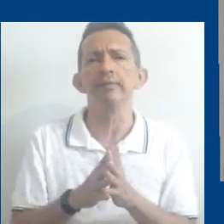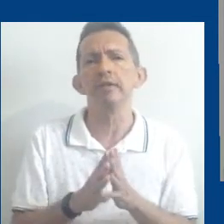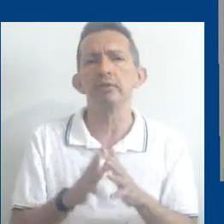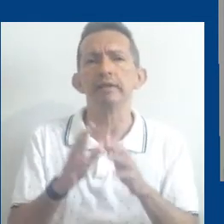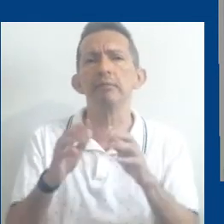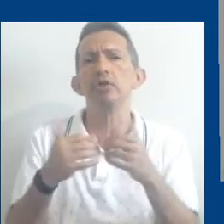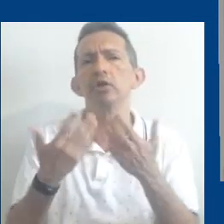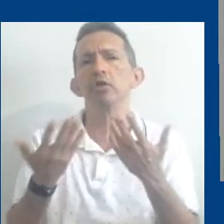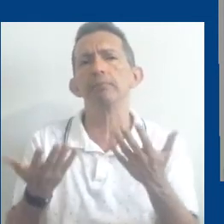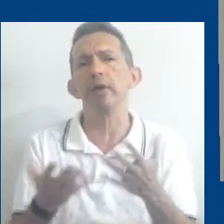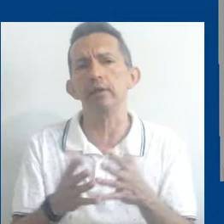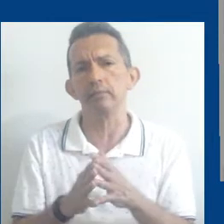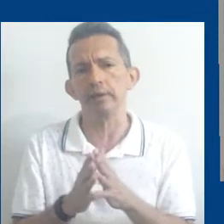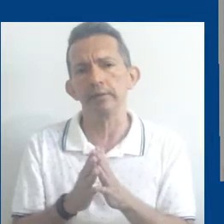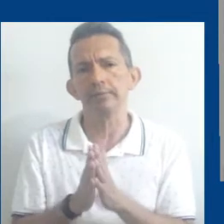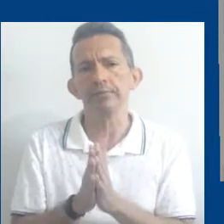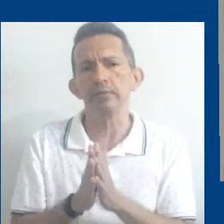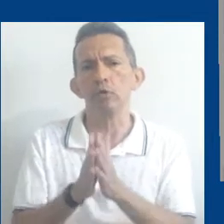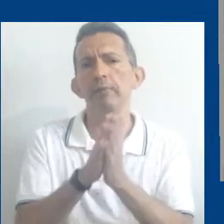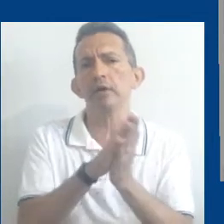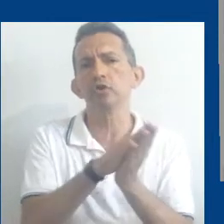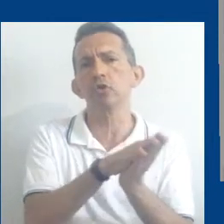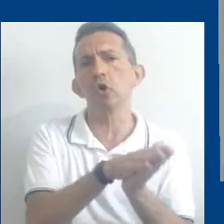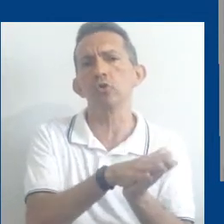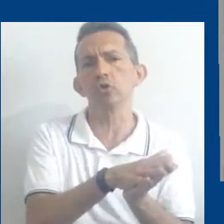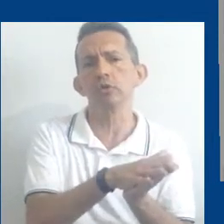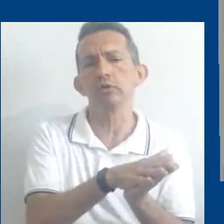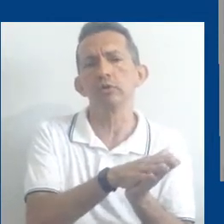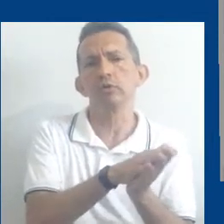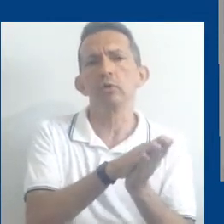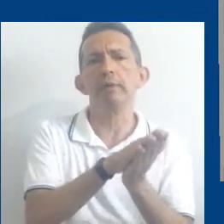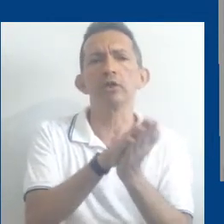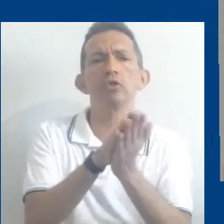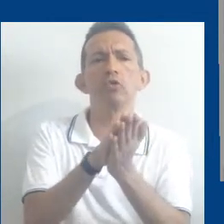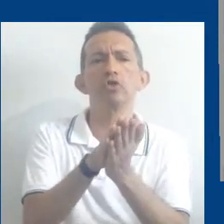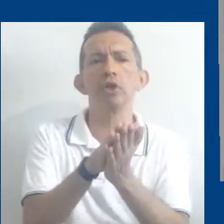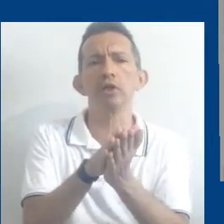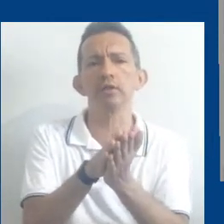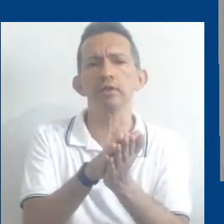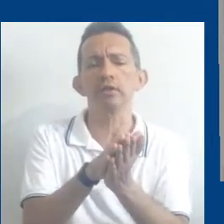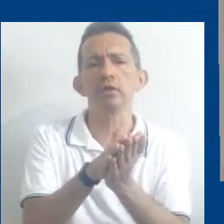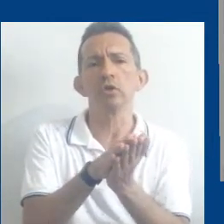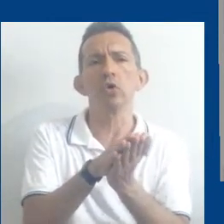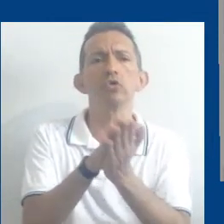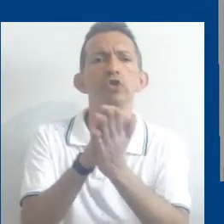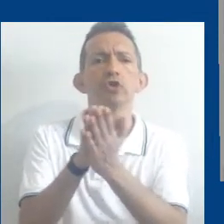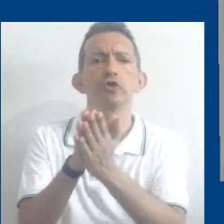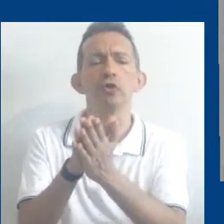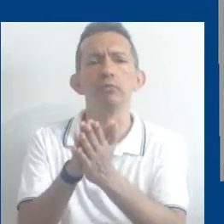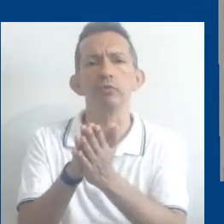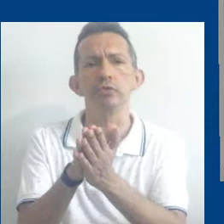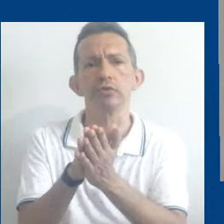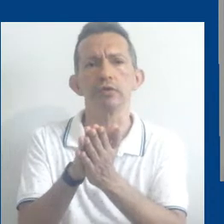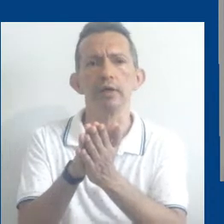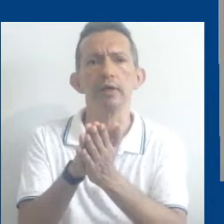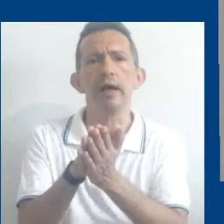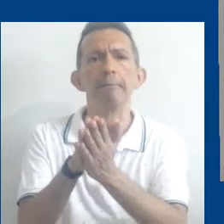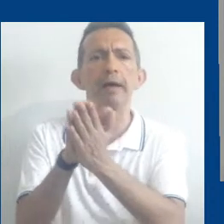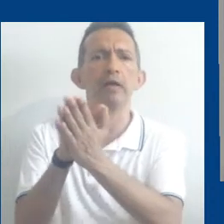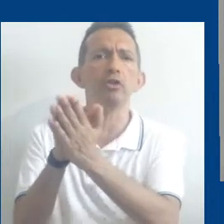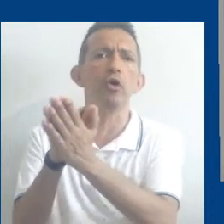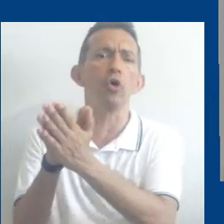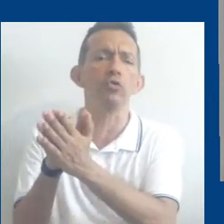dão aí. Chama também de endopegma. Então, complexo de Golgi, complexo de Golgiense, Golgiossomos,